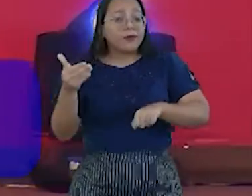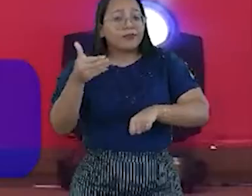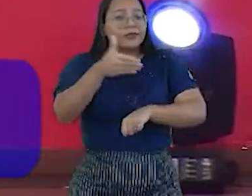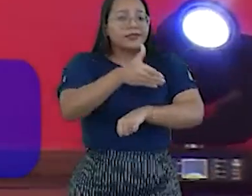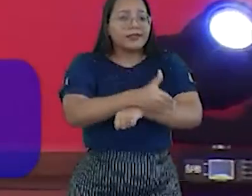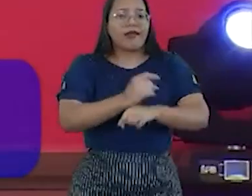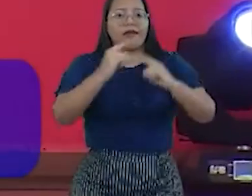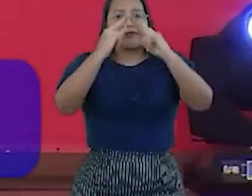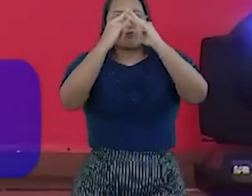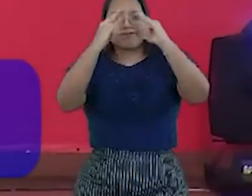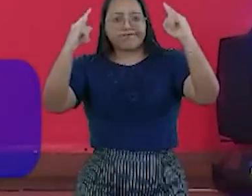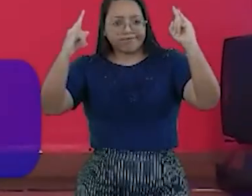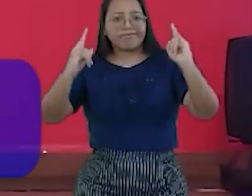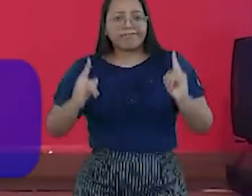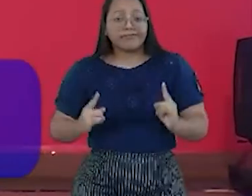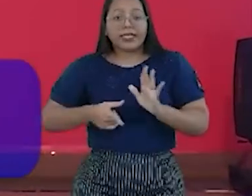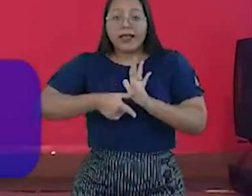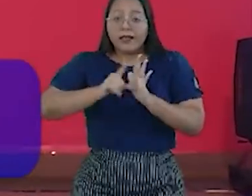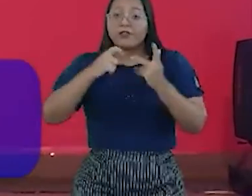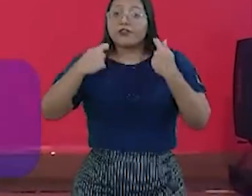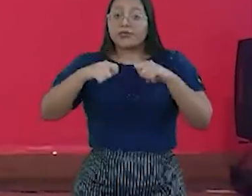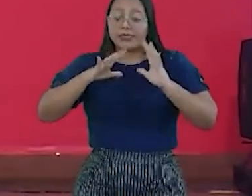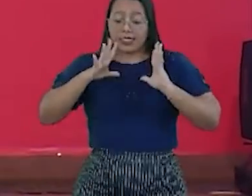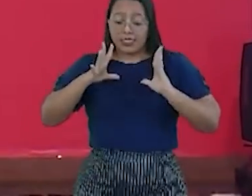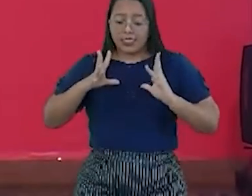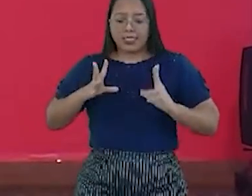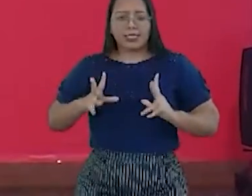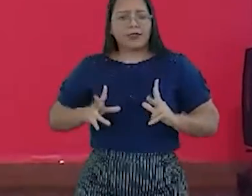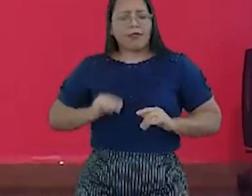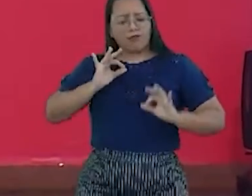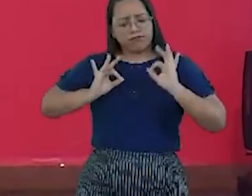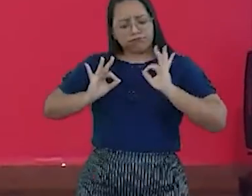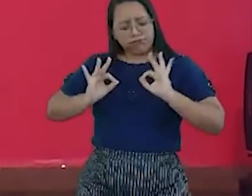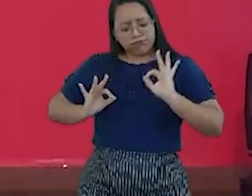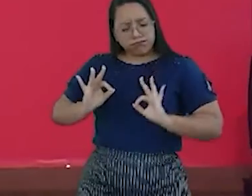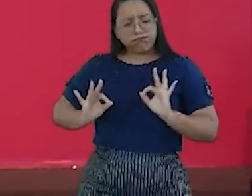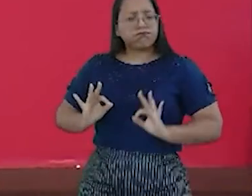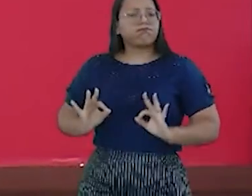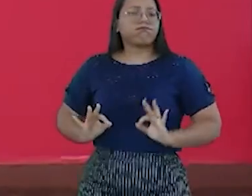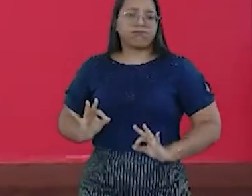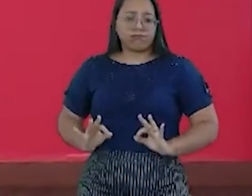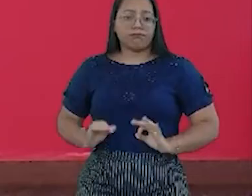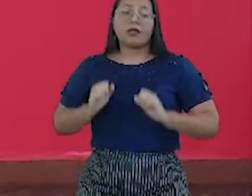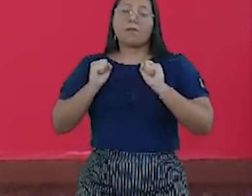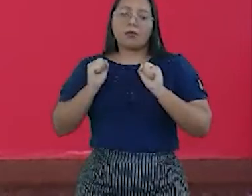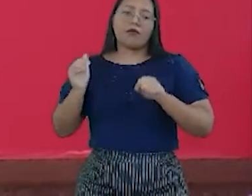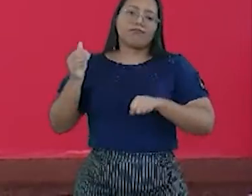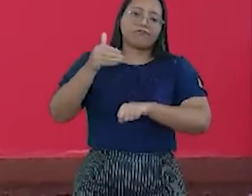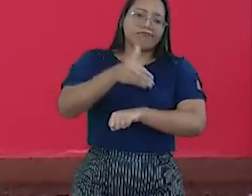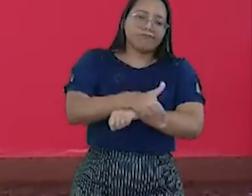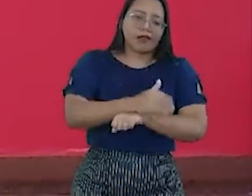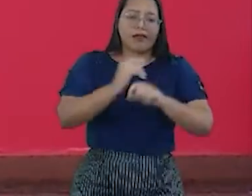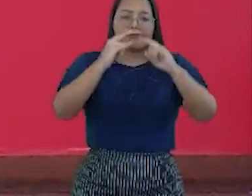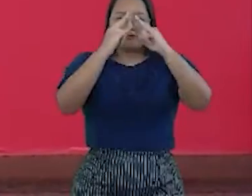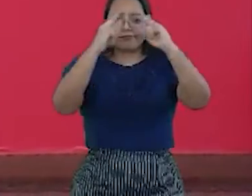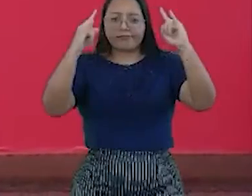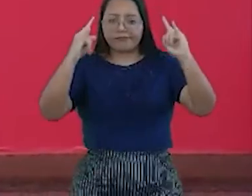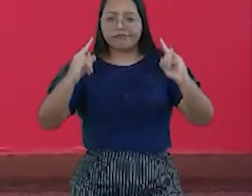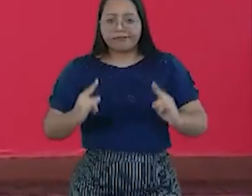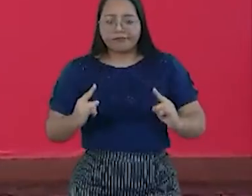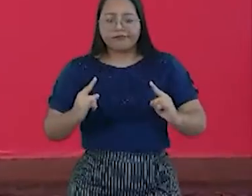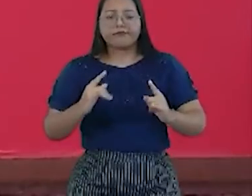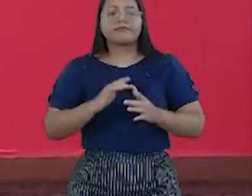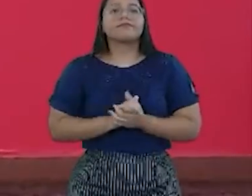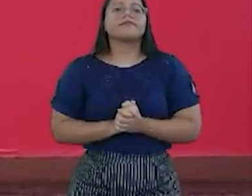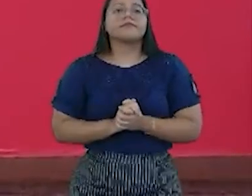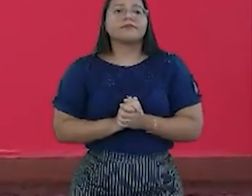que se lavar, se limpar, se preparar. Então, o sacerdote, assim, se limpava, preparava e ele, então, entrava dentro da Arca da